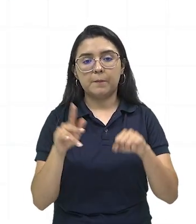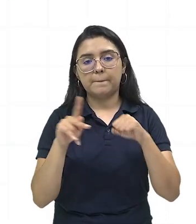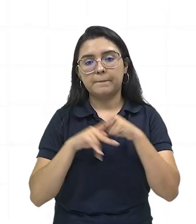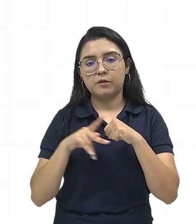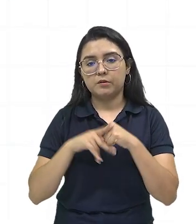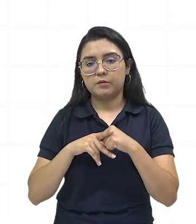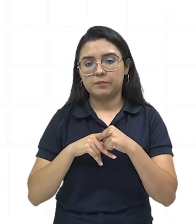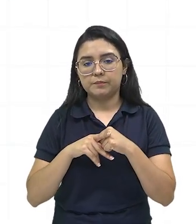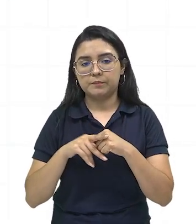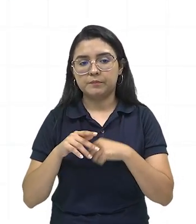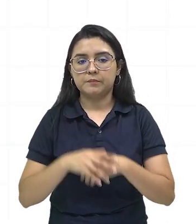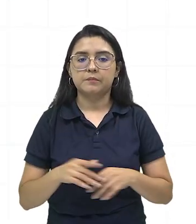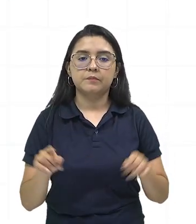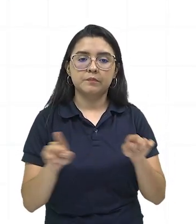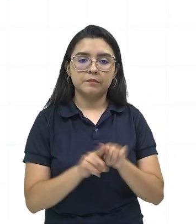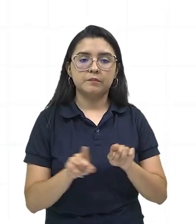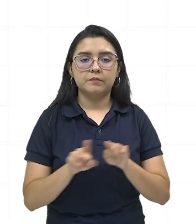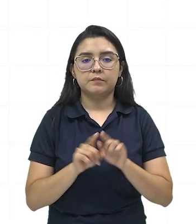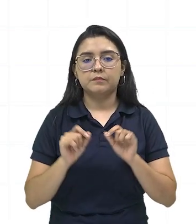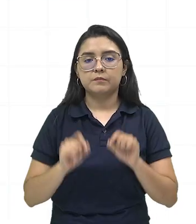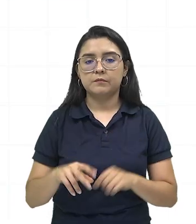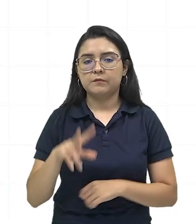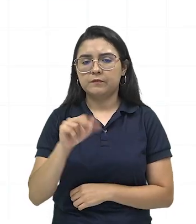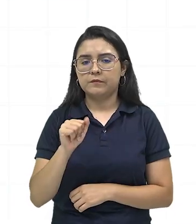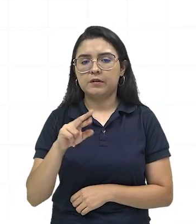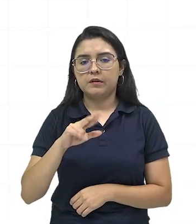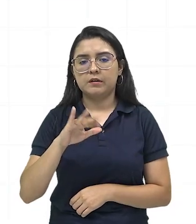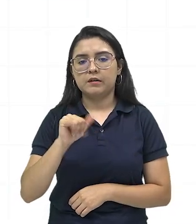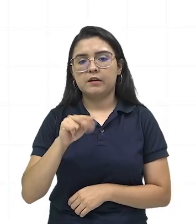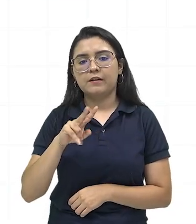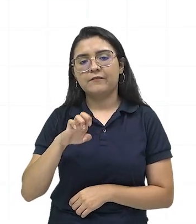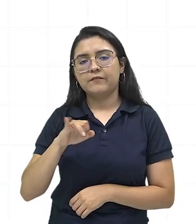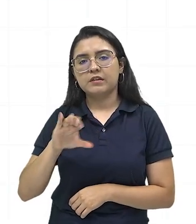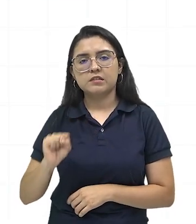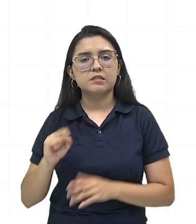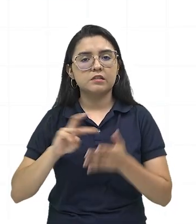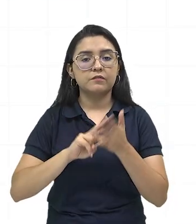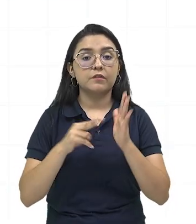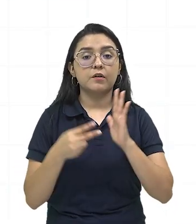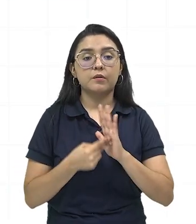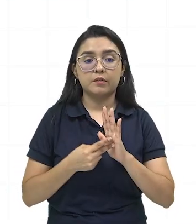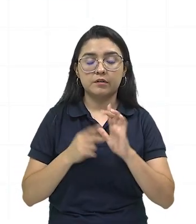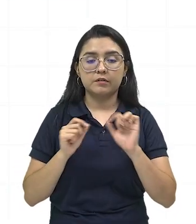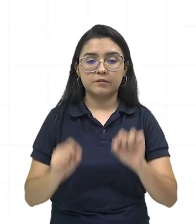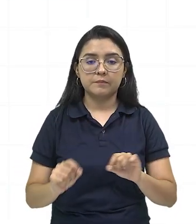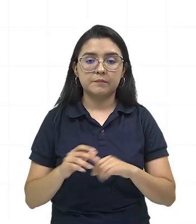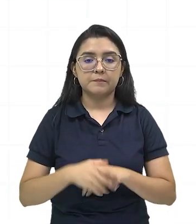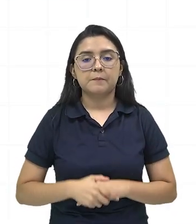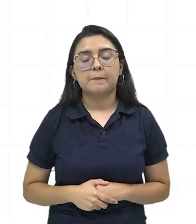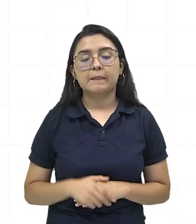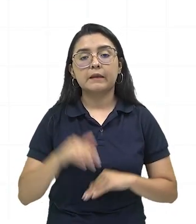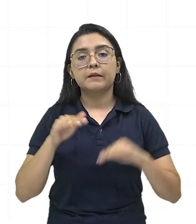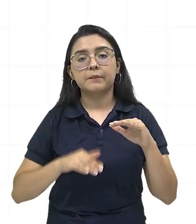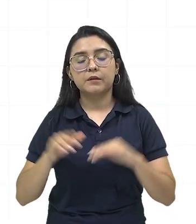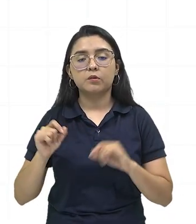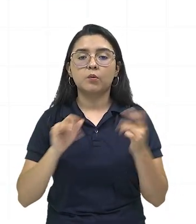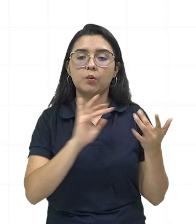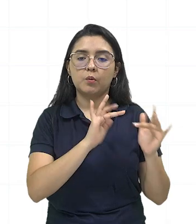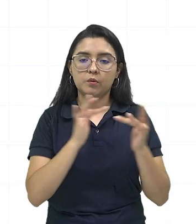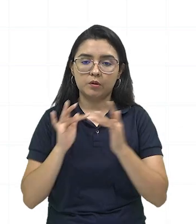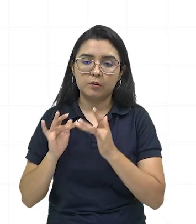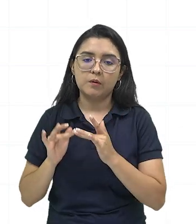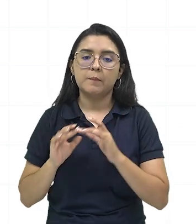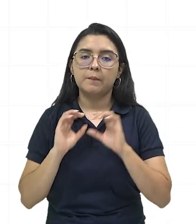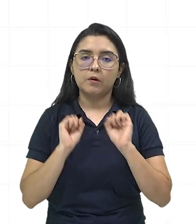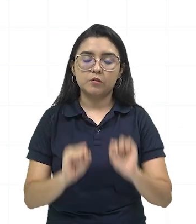nós temos os variáveis e os invariáveis. Variável significa o quê? Que ele vai, dependendo do contexto,